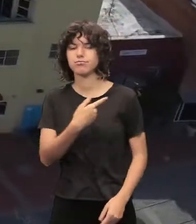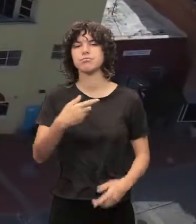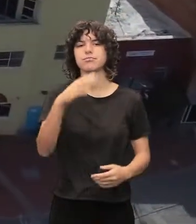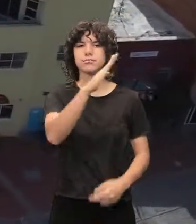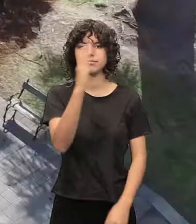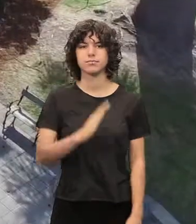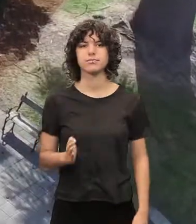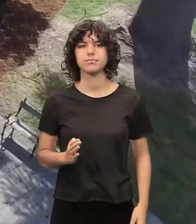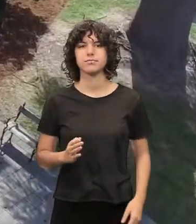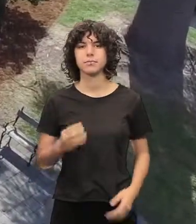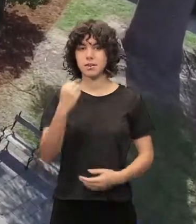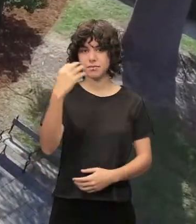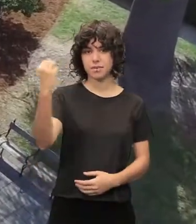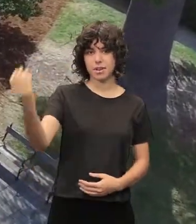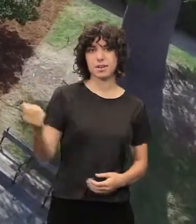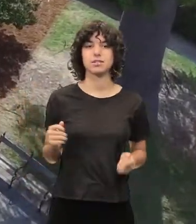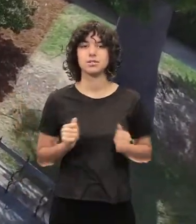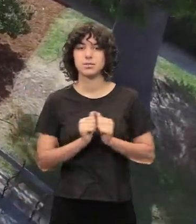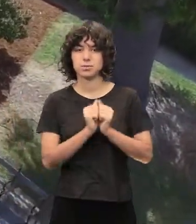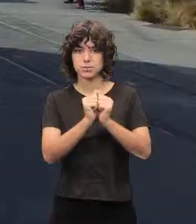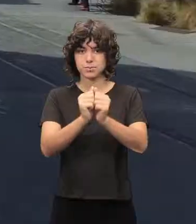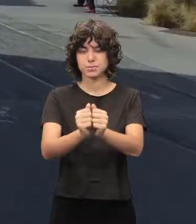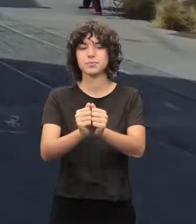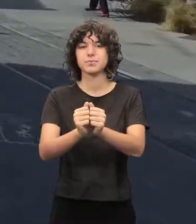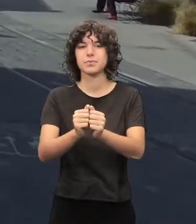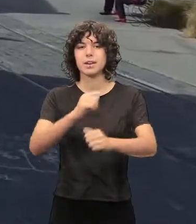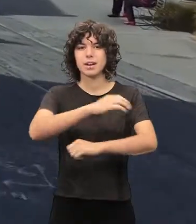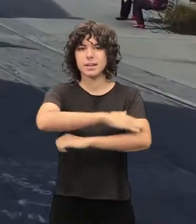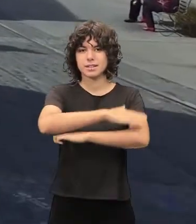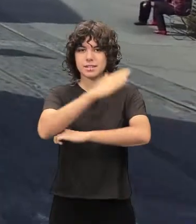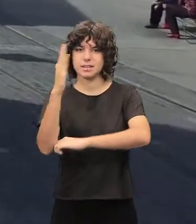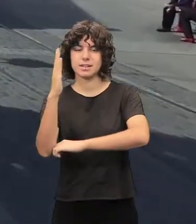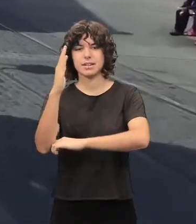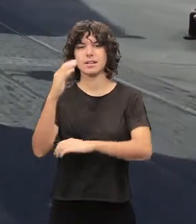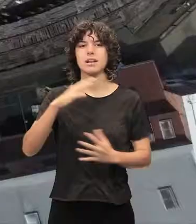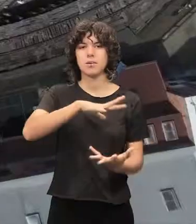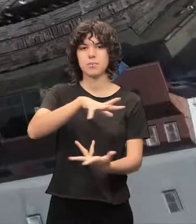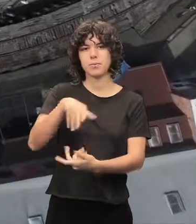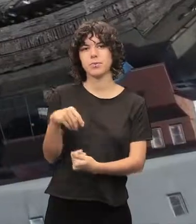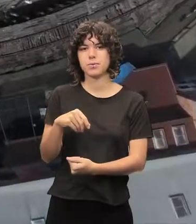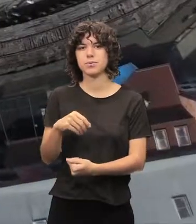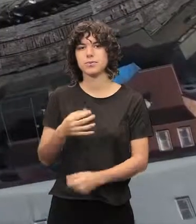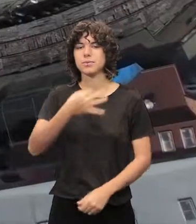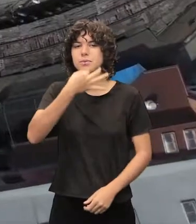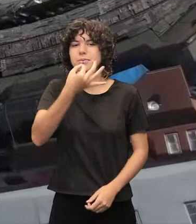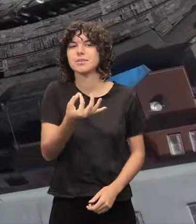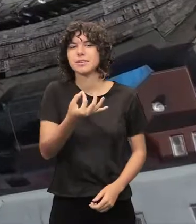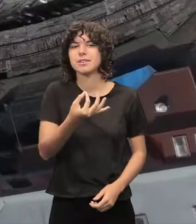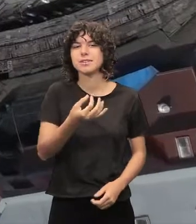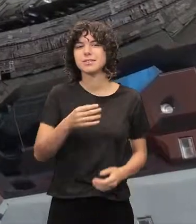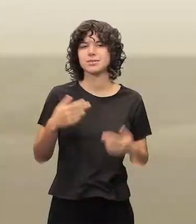Viagem com Suprassumo no Janela do Mundo. Nossa dica de turismo cultural está imperdível.